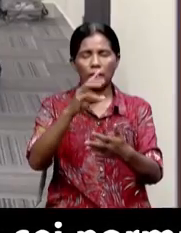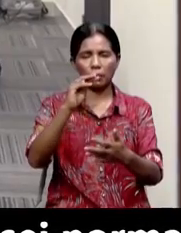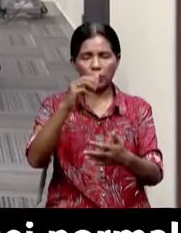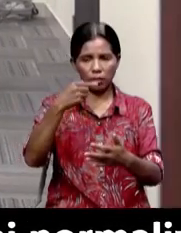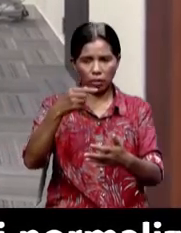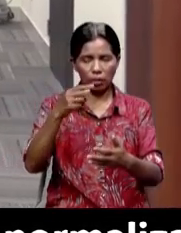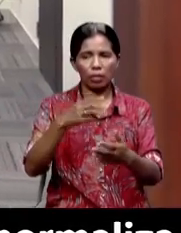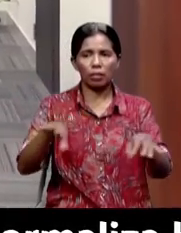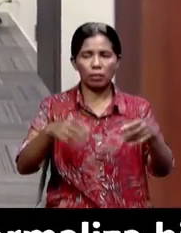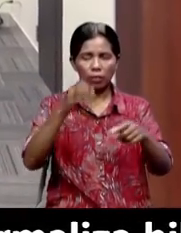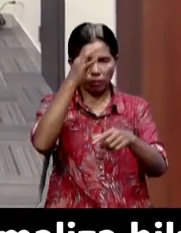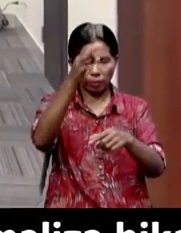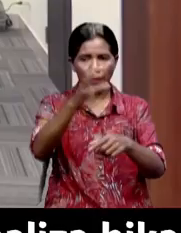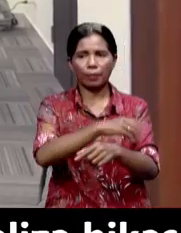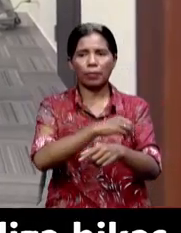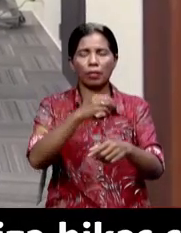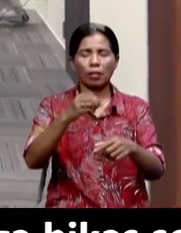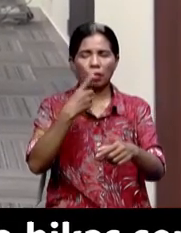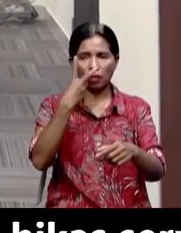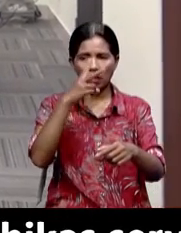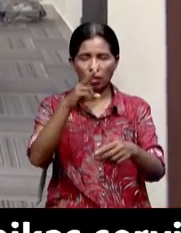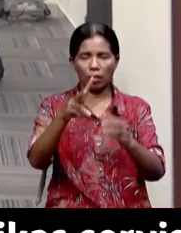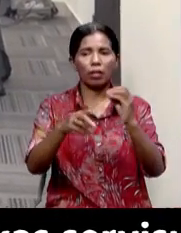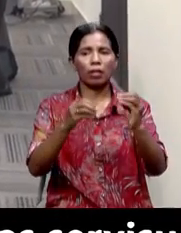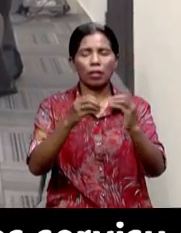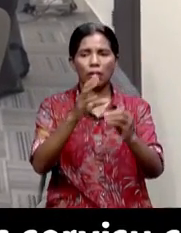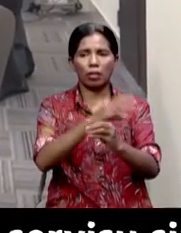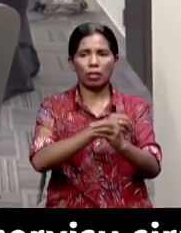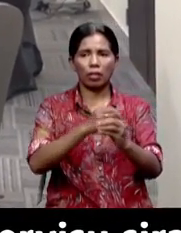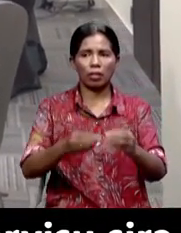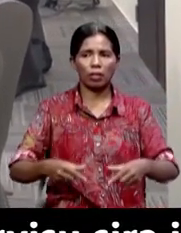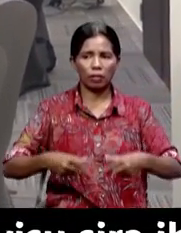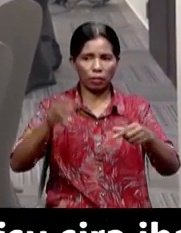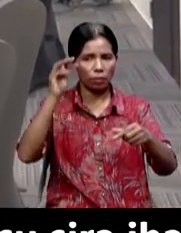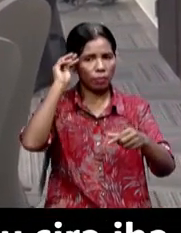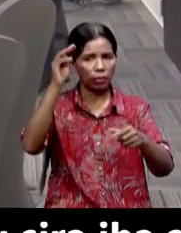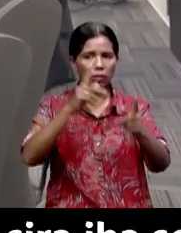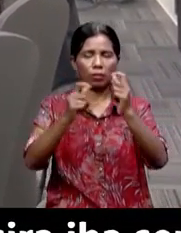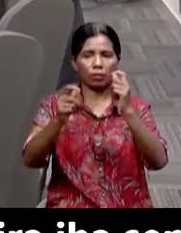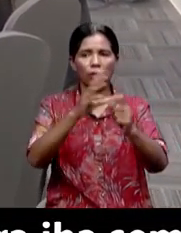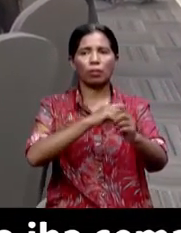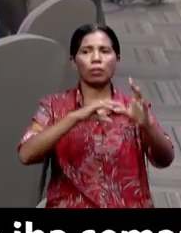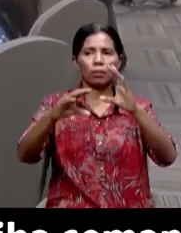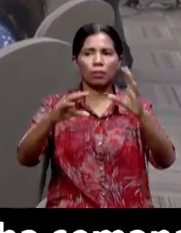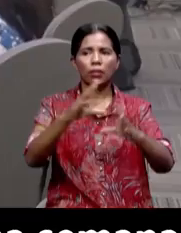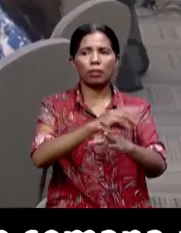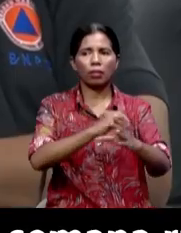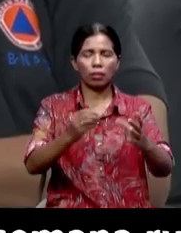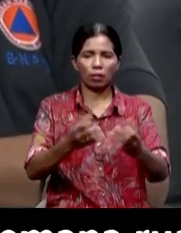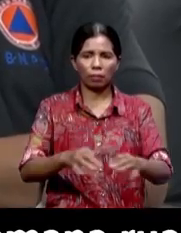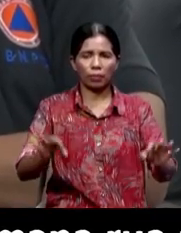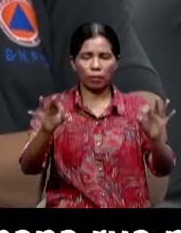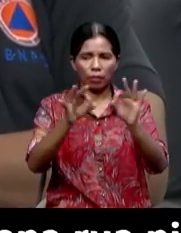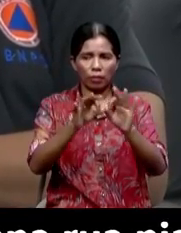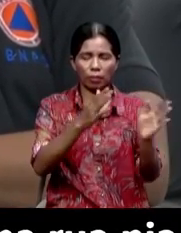futuro. Direção Nacional Meteorologia no Geofísica, hanesan órgão ida nebe mak tutela ba Ministério do Transporte e Comunicação, ni aknar principal,